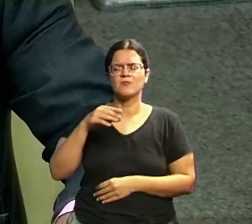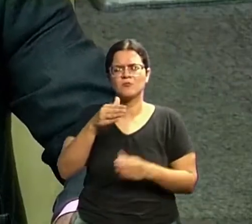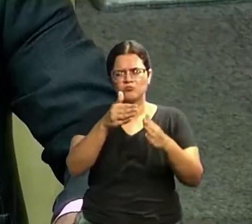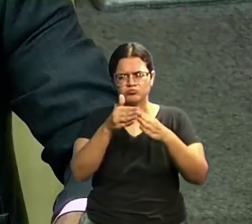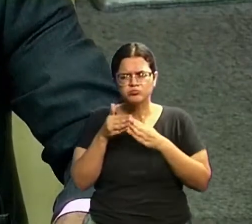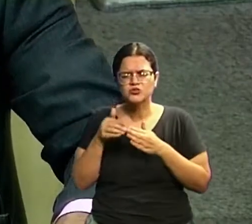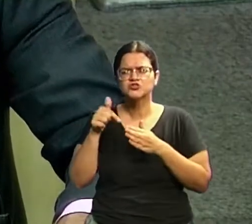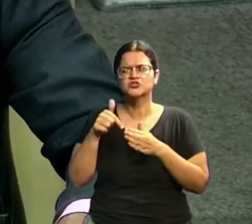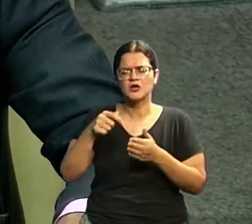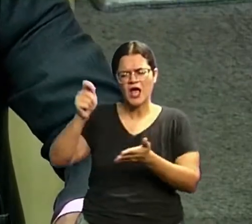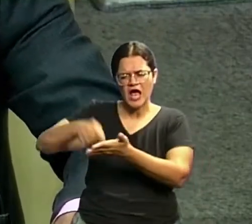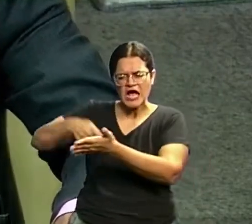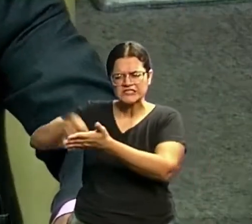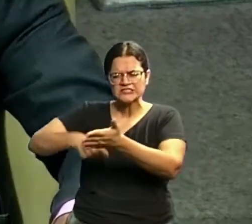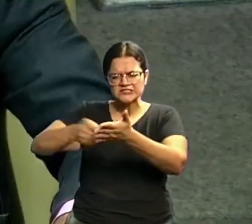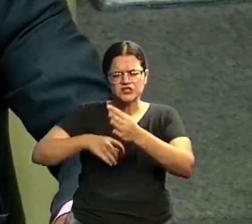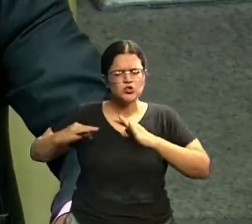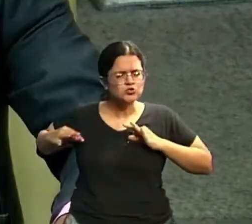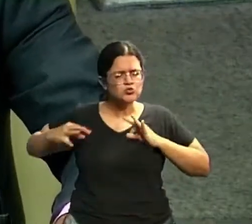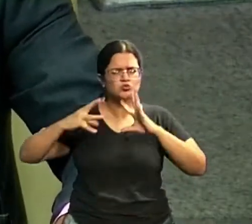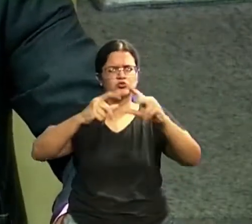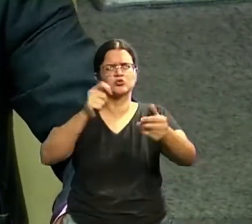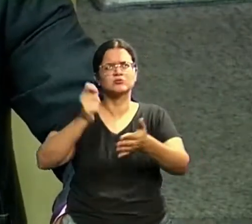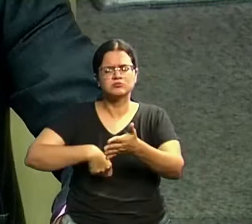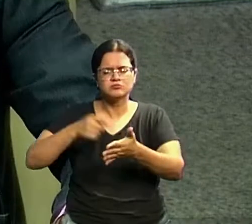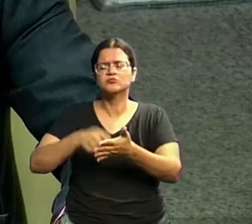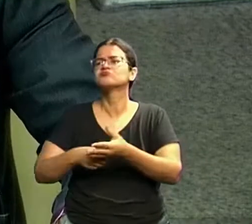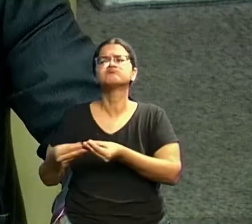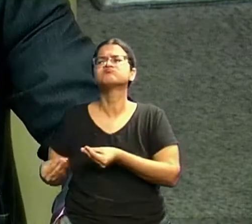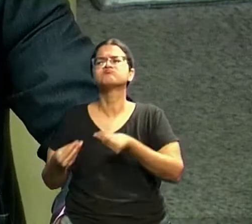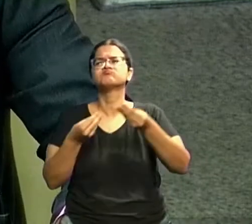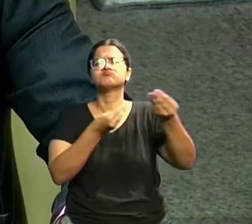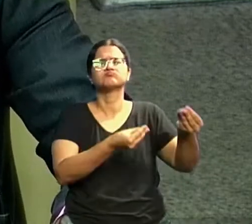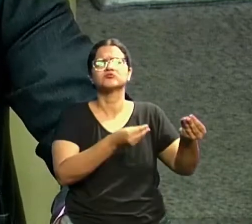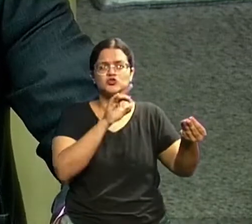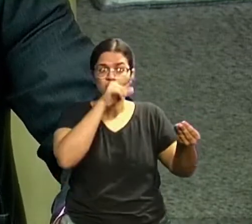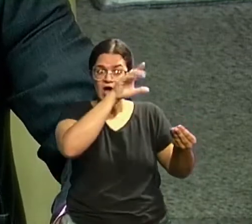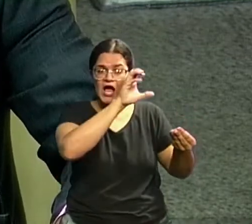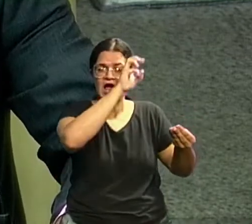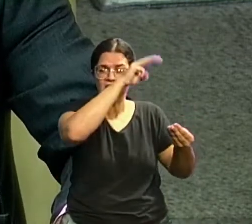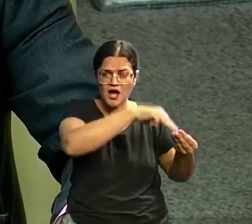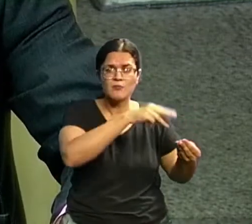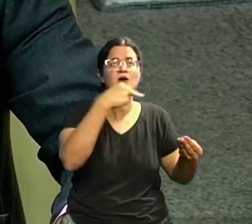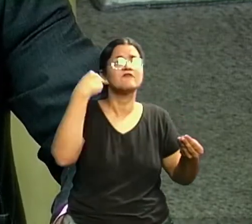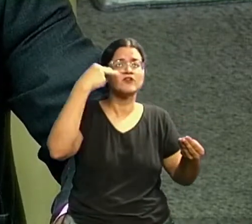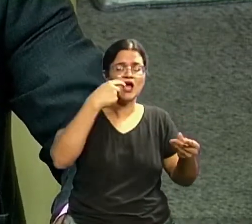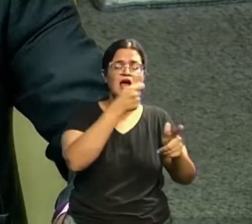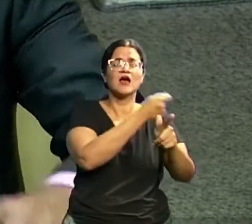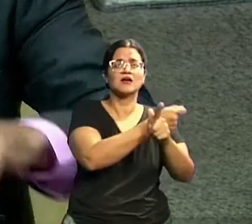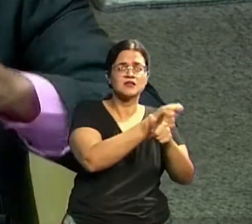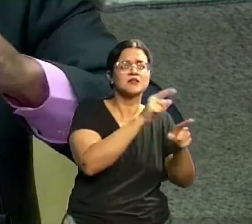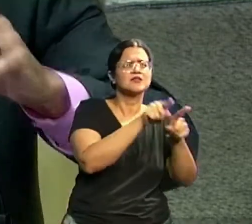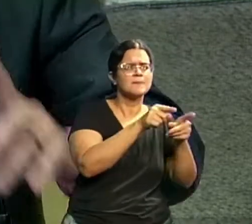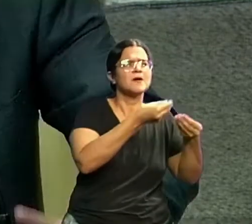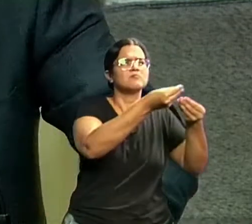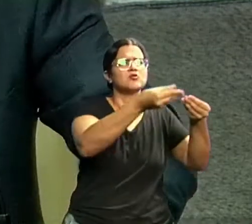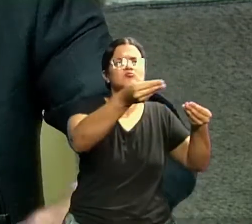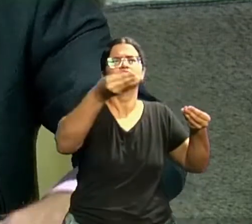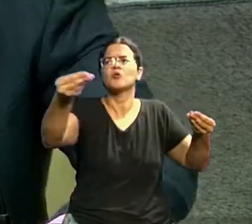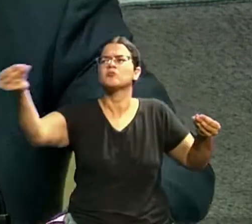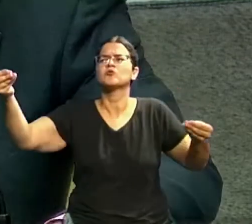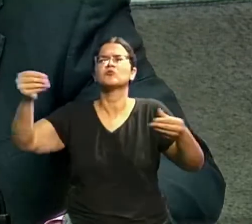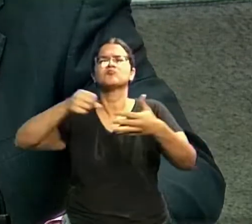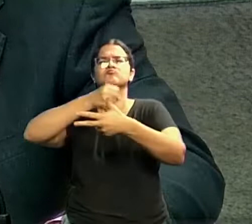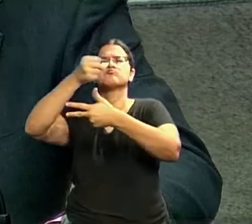um requerimento assinado por toda essa casa, dirigido não só à Câmara de Vereadores de Aparecida, mas os demais